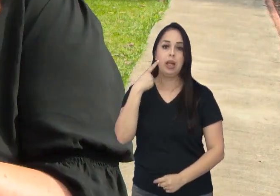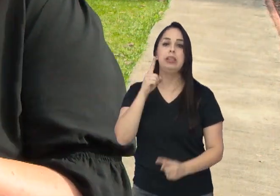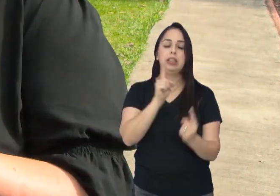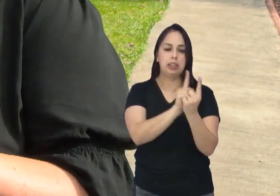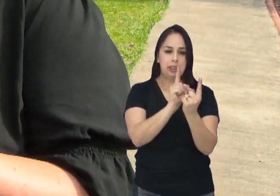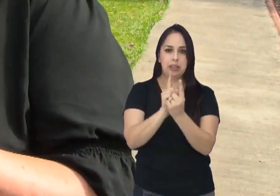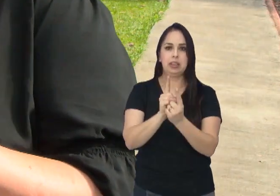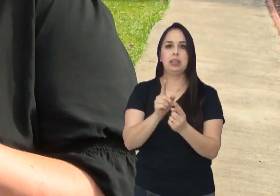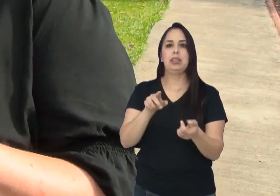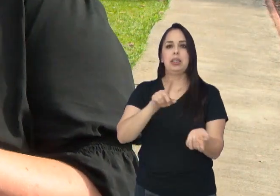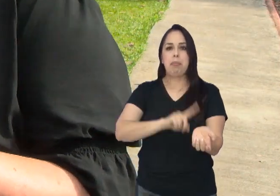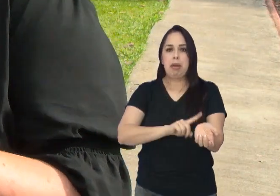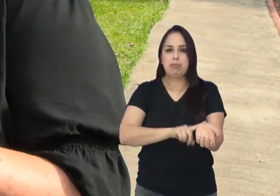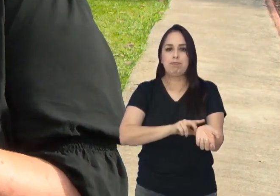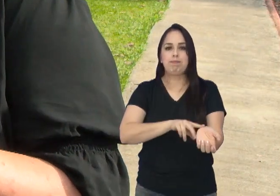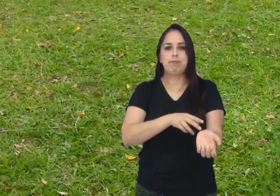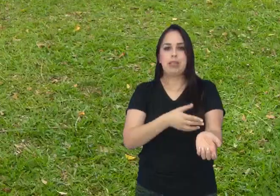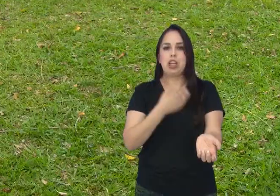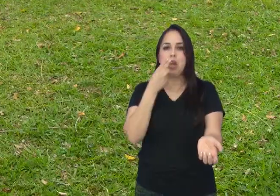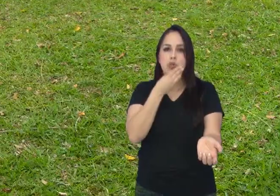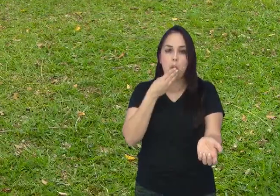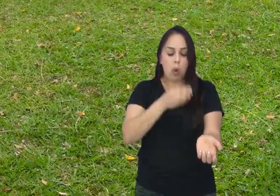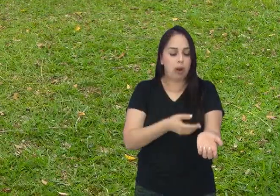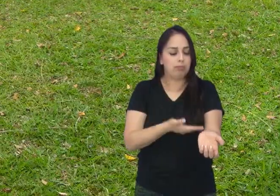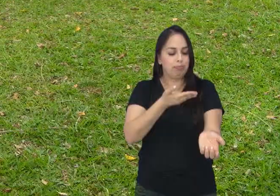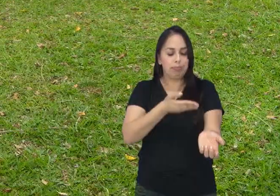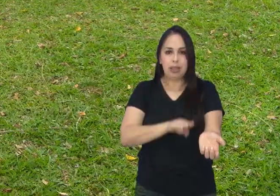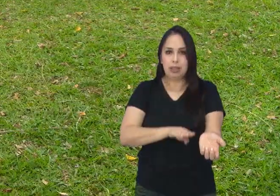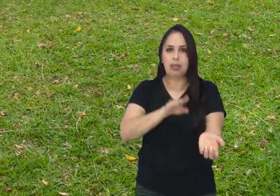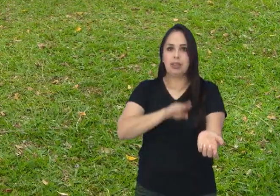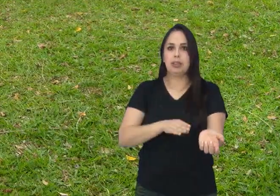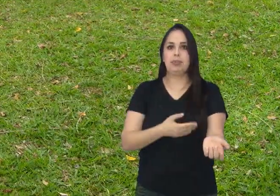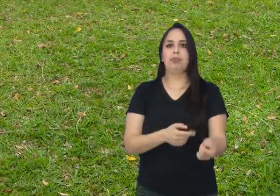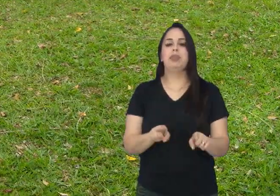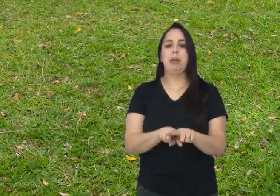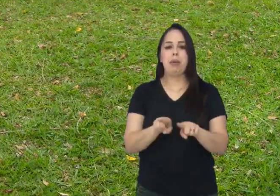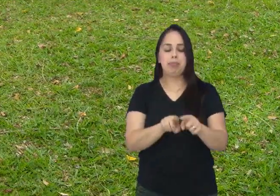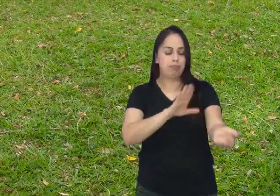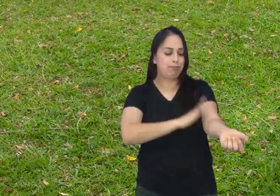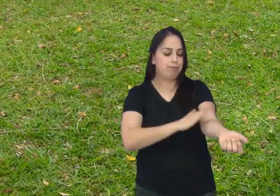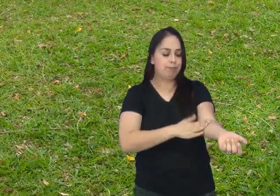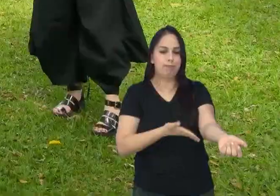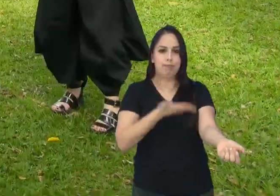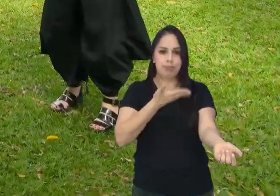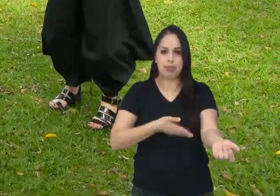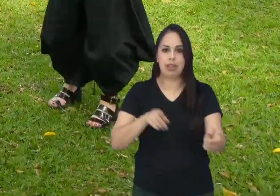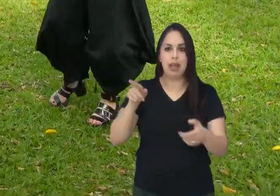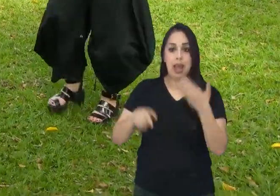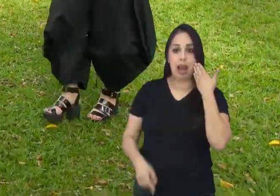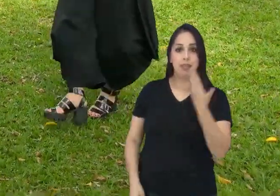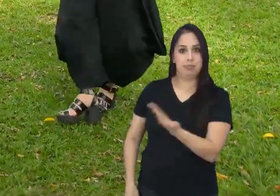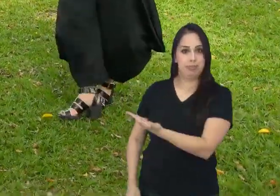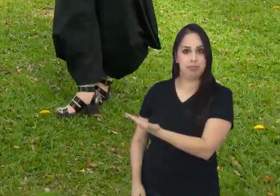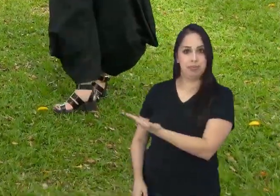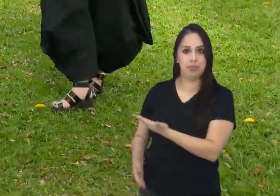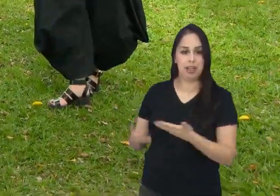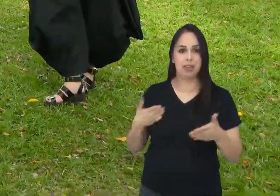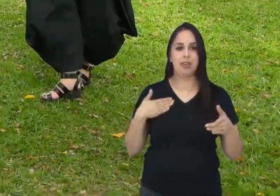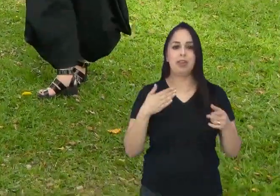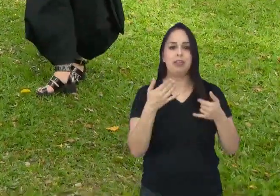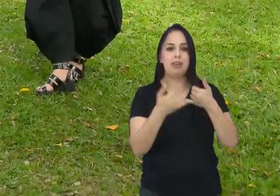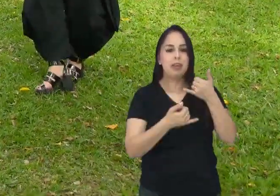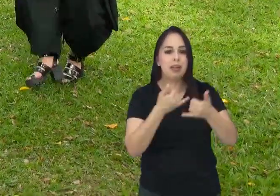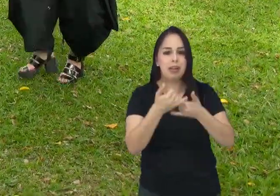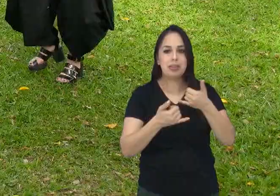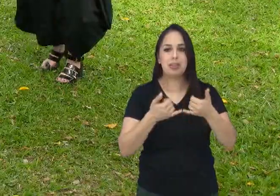teste de glicose, aferição de pressão. A Márcia estará no grande dia para fazer a alegria das crianças, jovens e até adultos